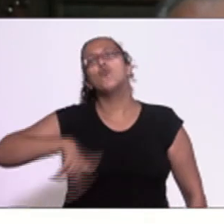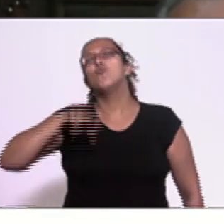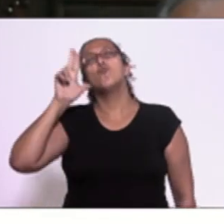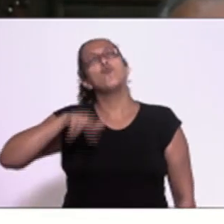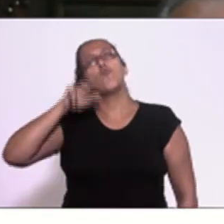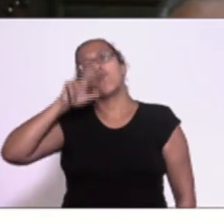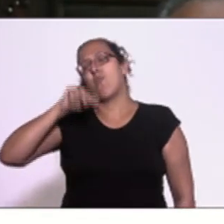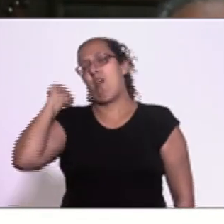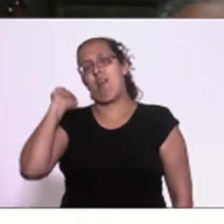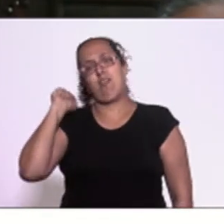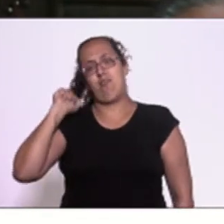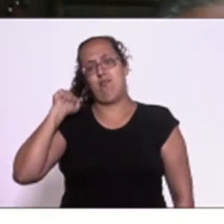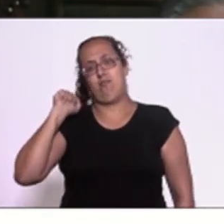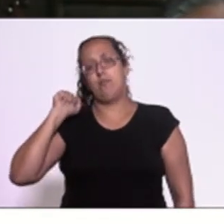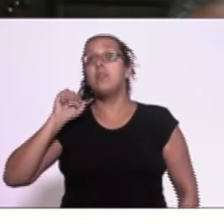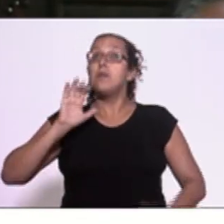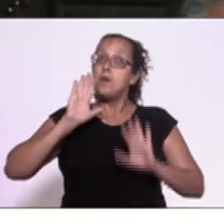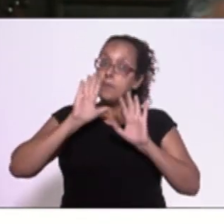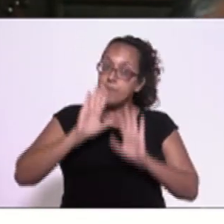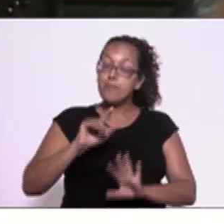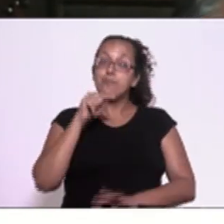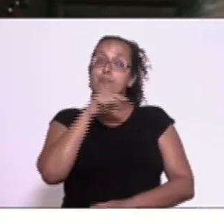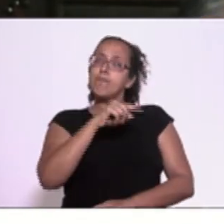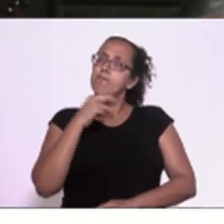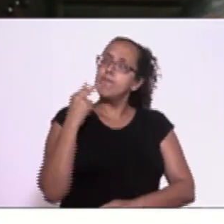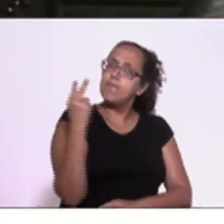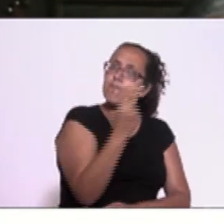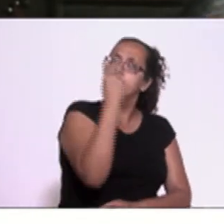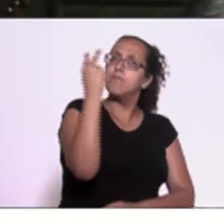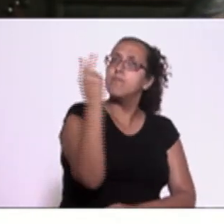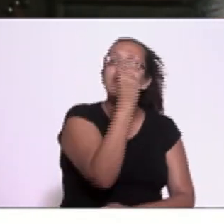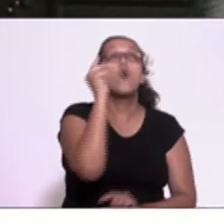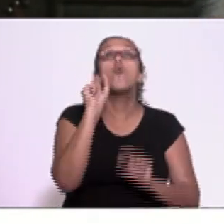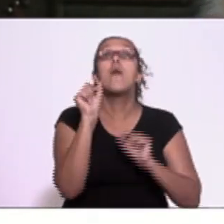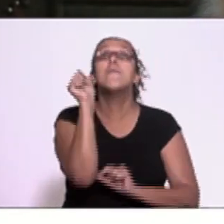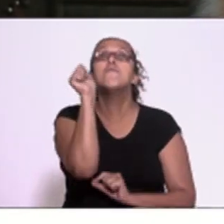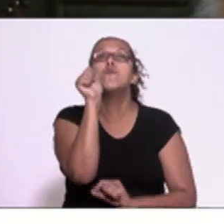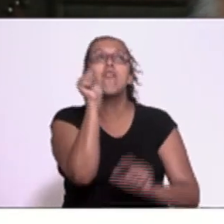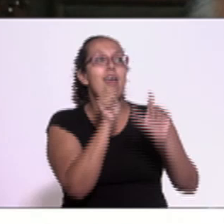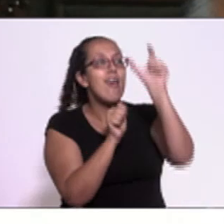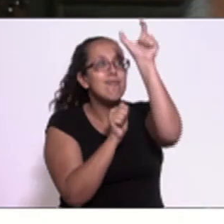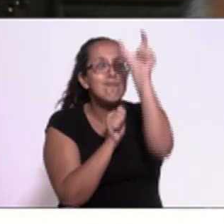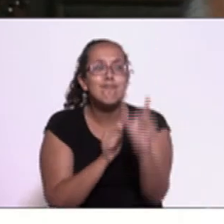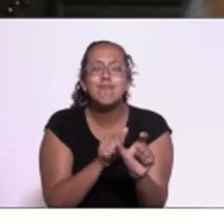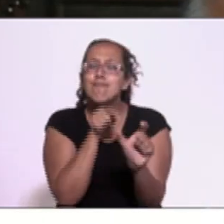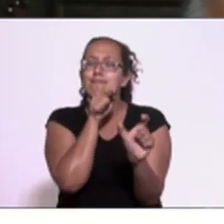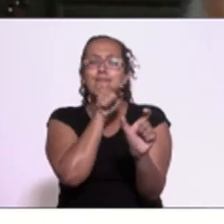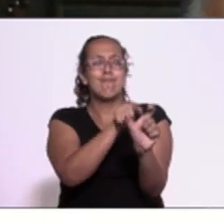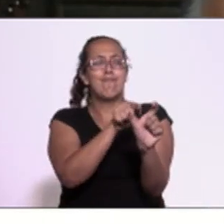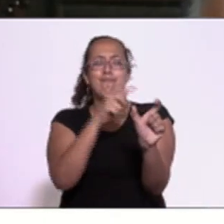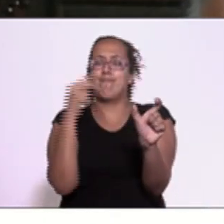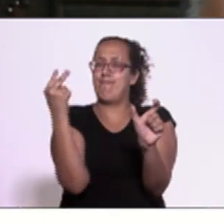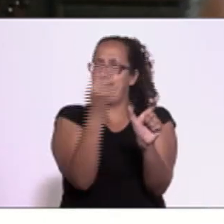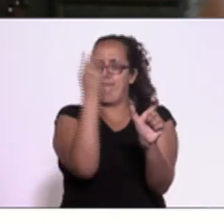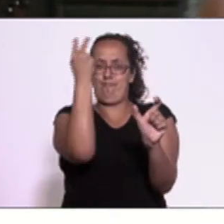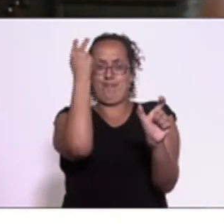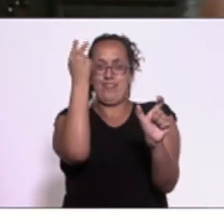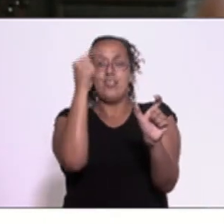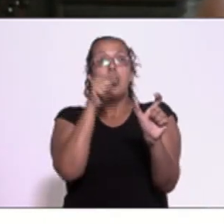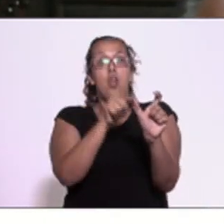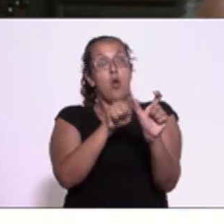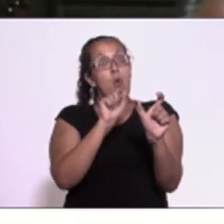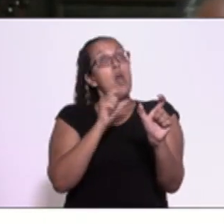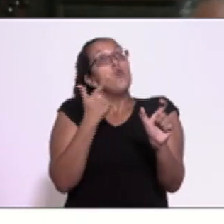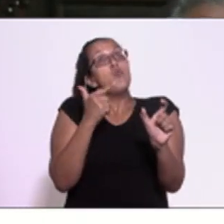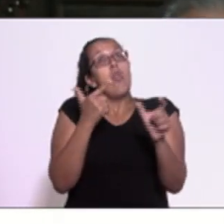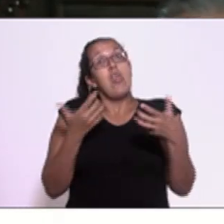Mais ainda, os ortodoxos valorizaram o papel da mulher na sociedade. Embora não pregassem a inclusão